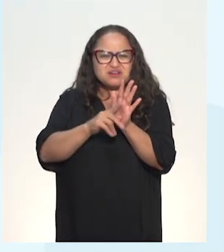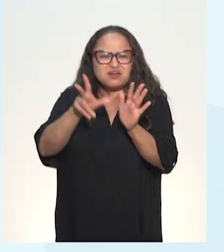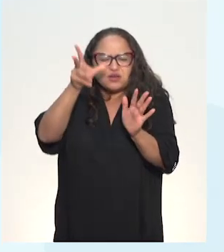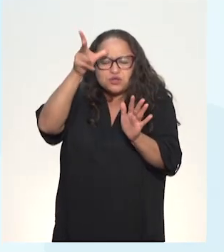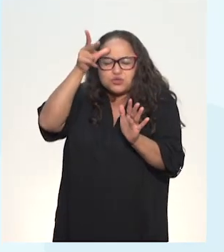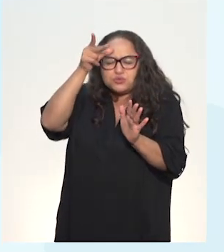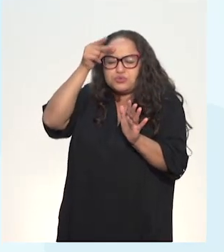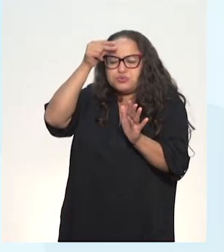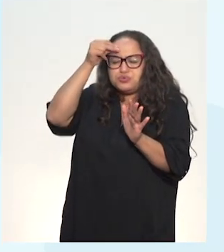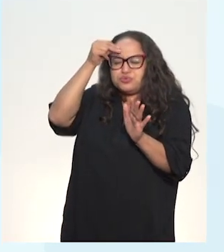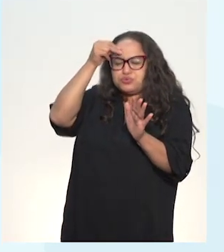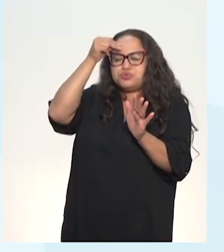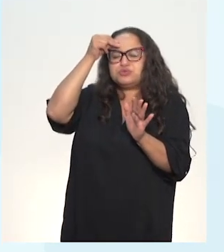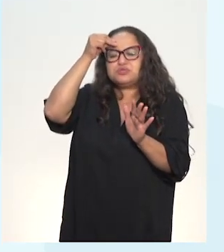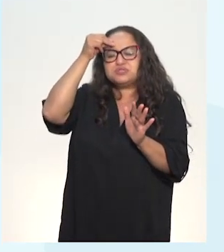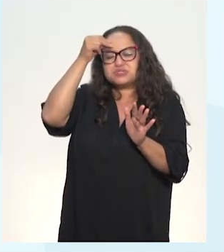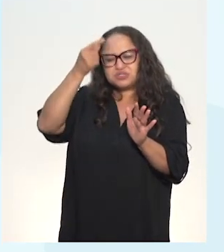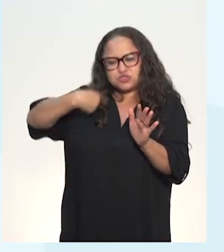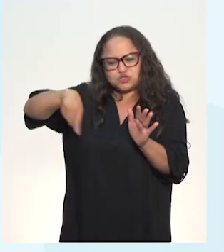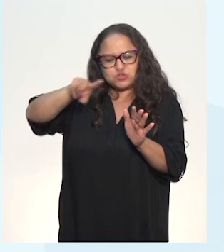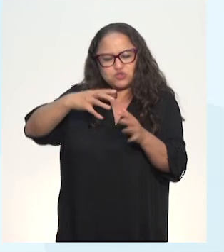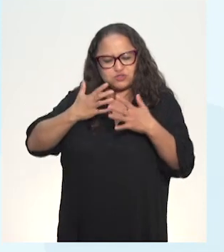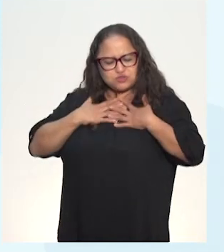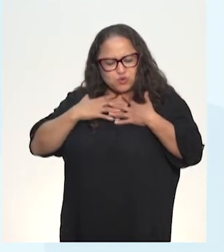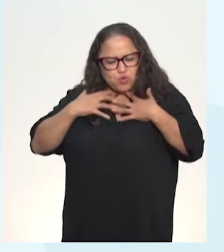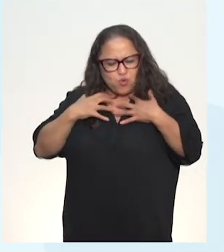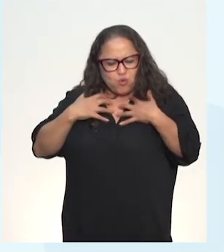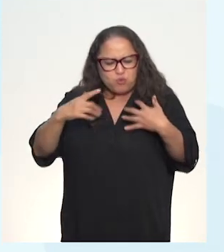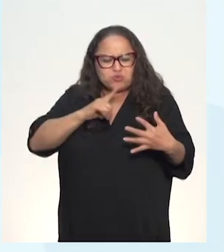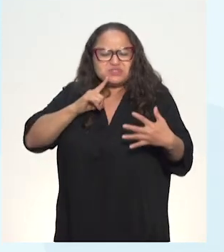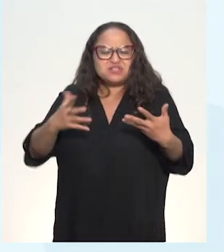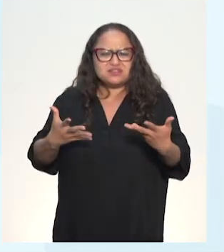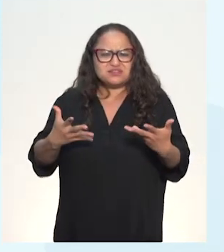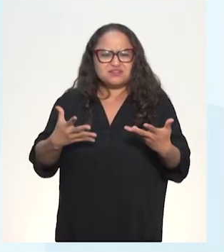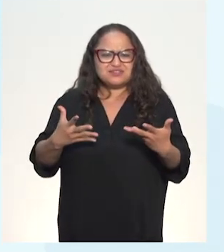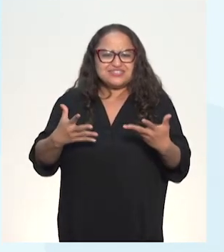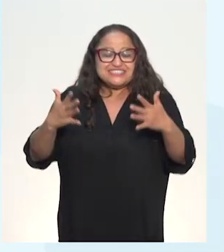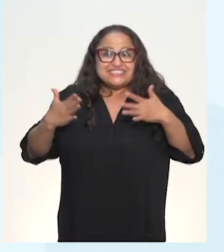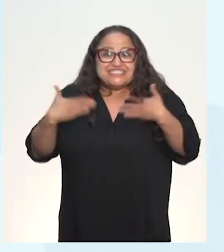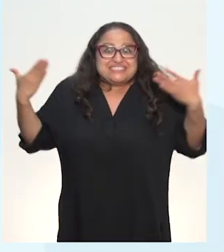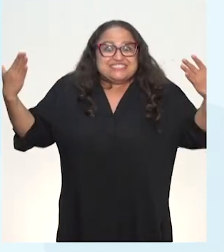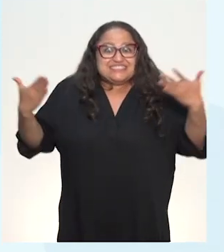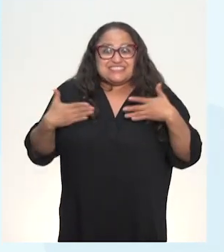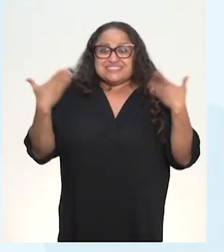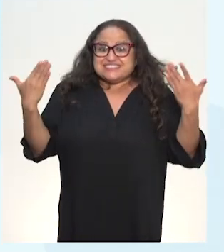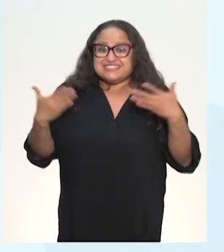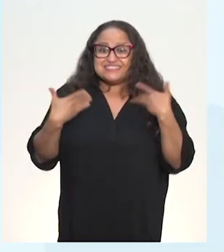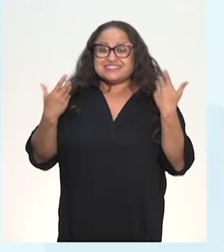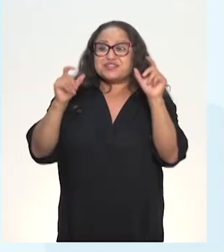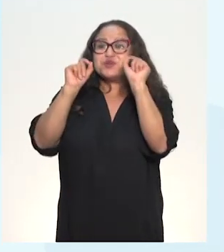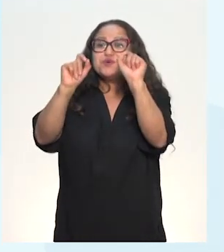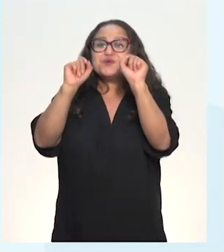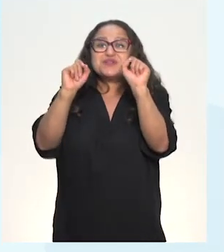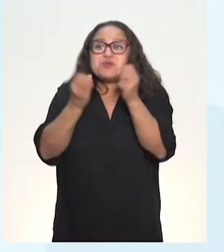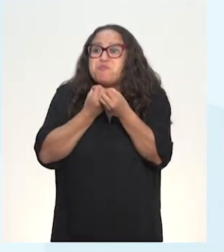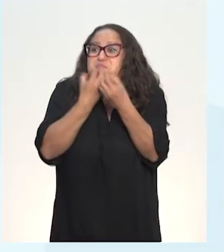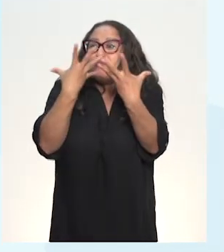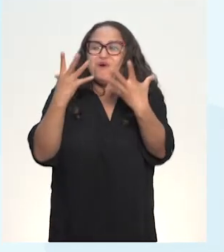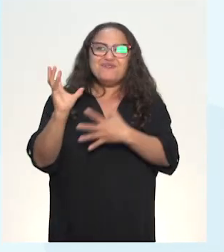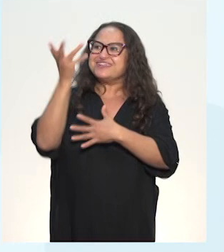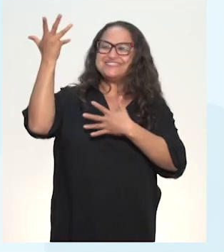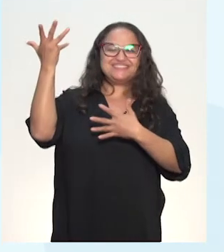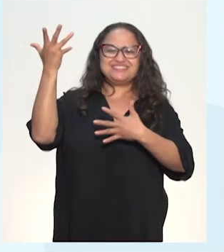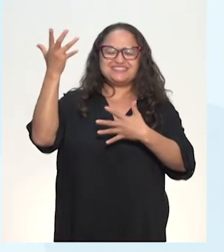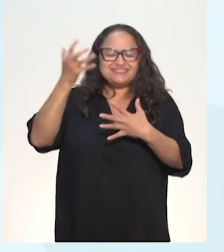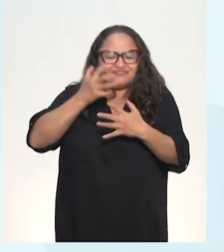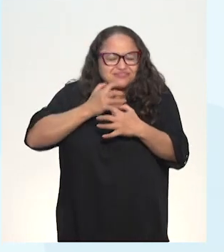partilha, um entusiasmo por o dia que vai vir, uma alegria por o que pode acontecer de bom. São